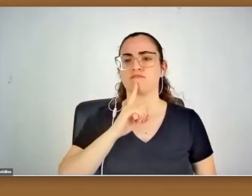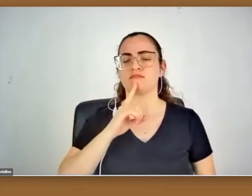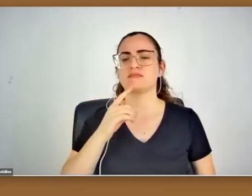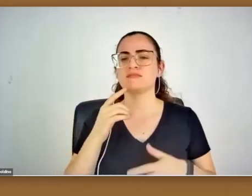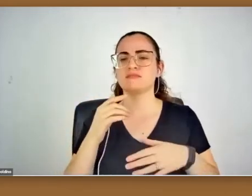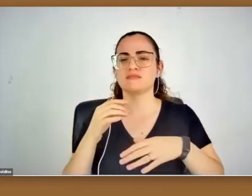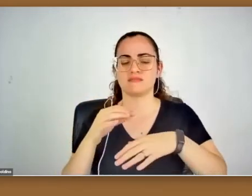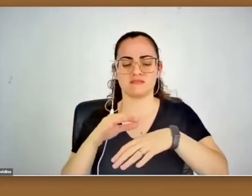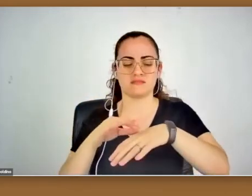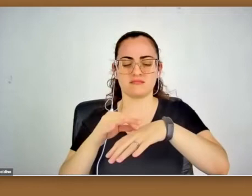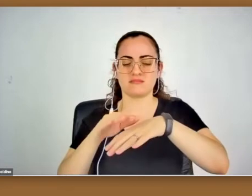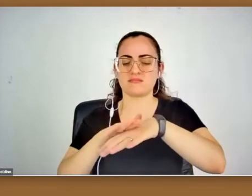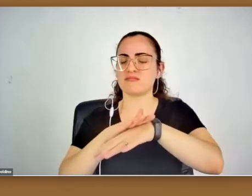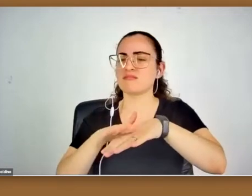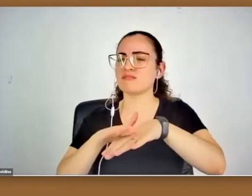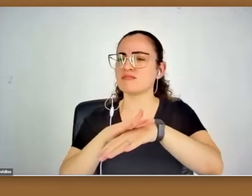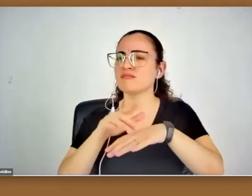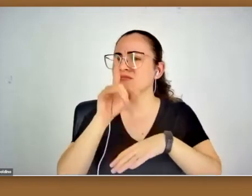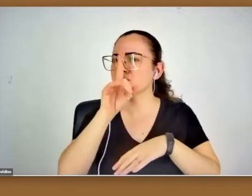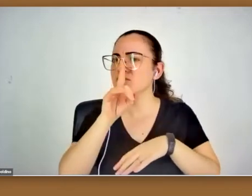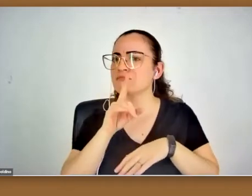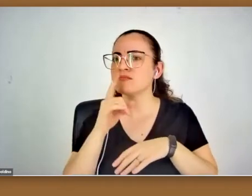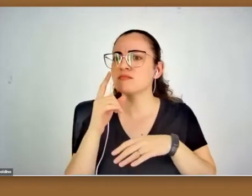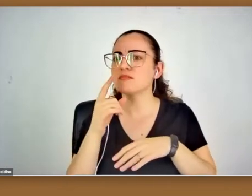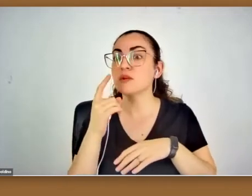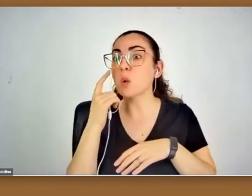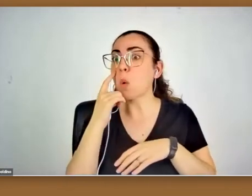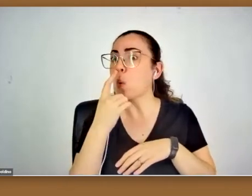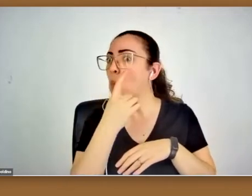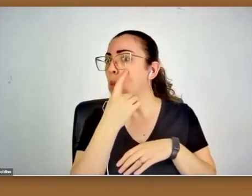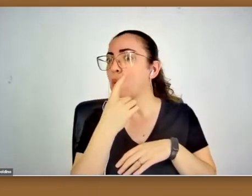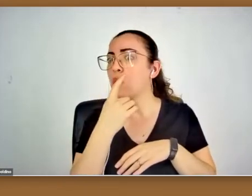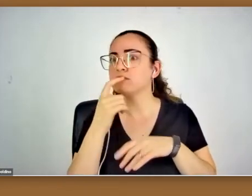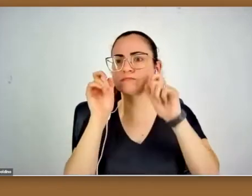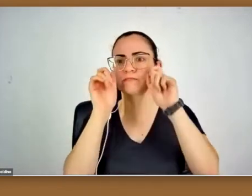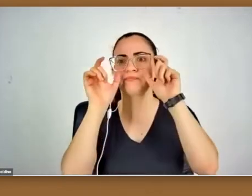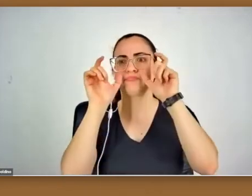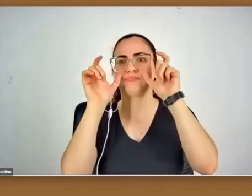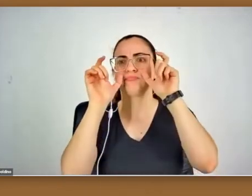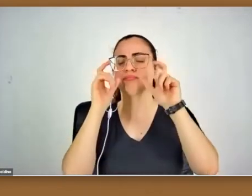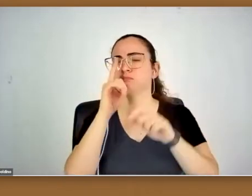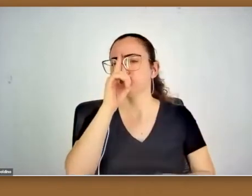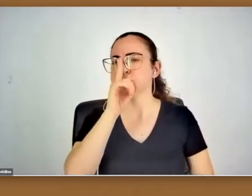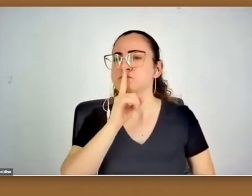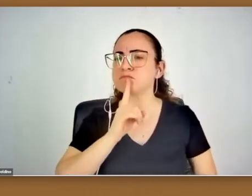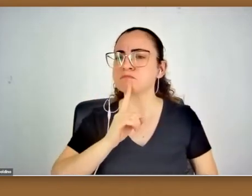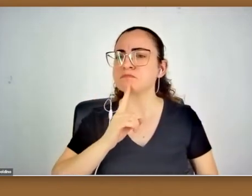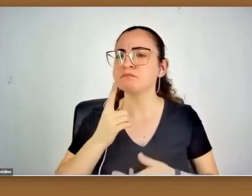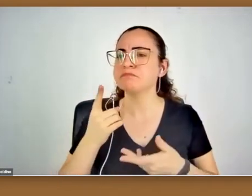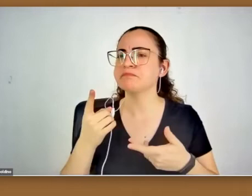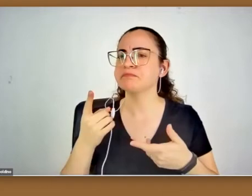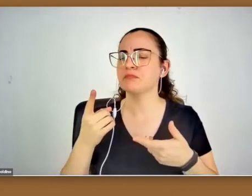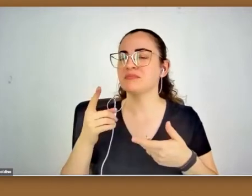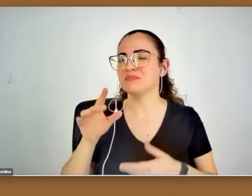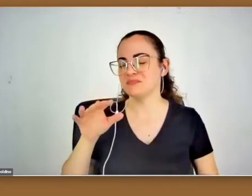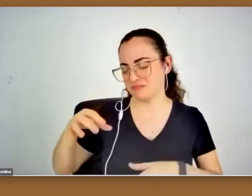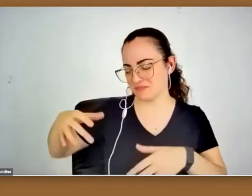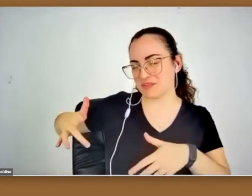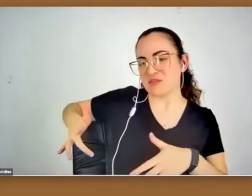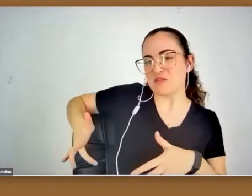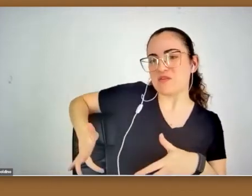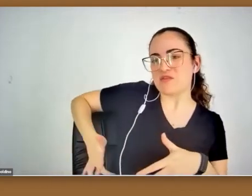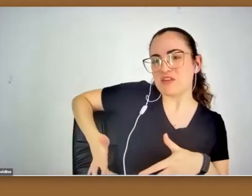do fígado. E aí, né, é uma doença importante que gera muitos óbitos. E